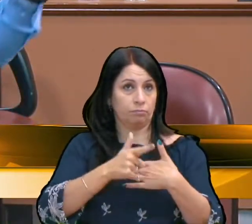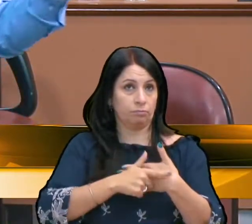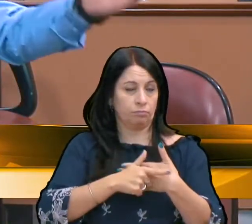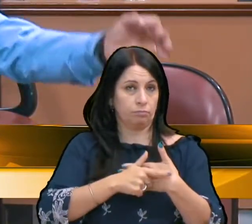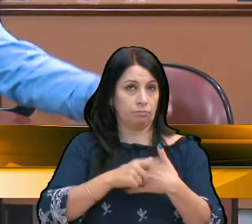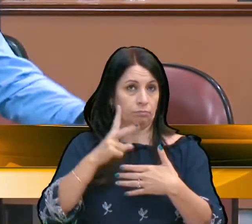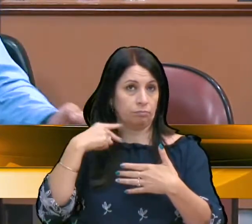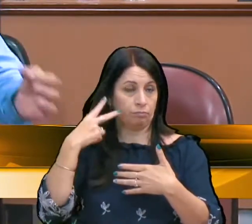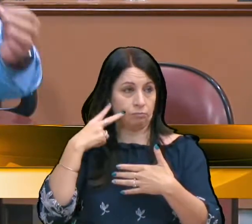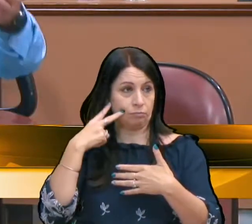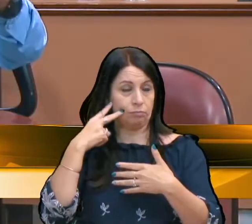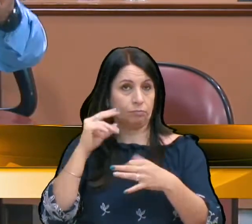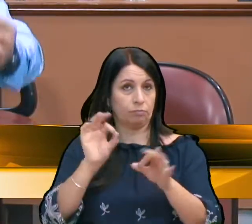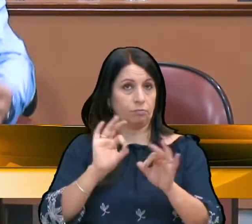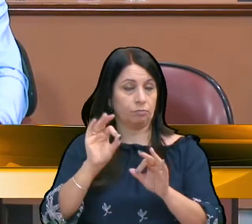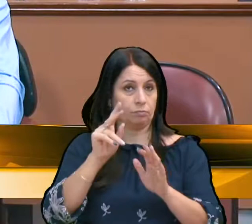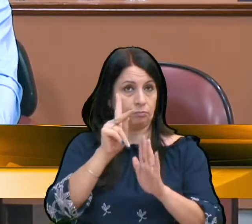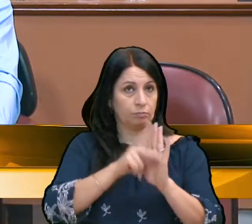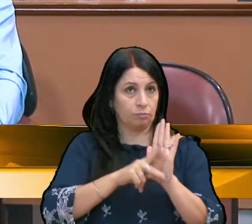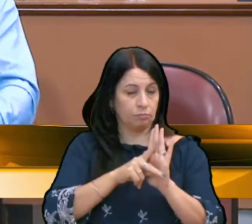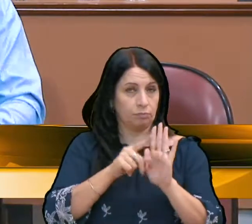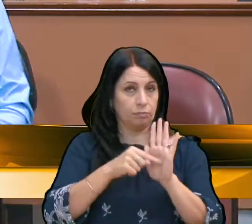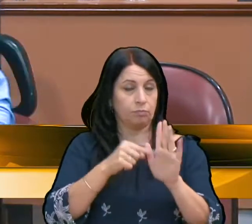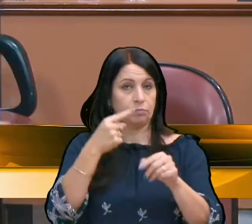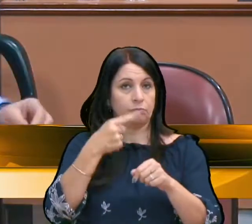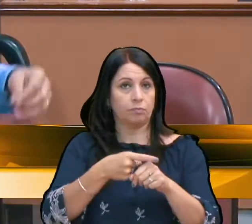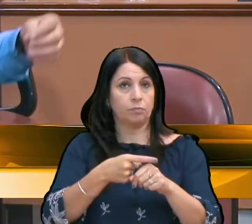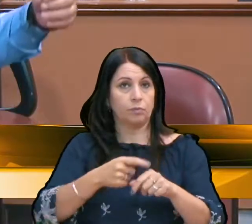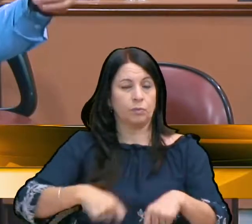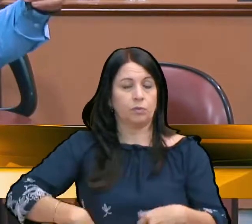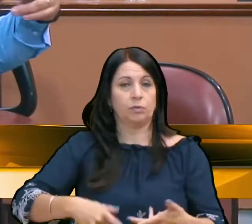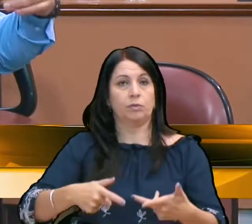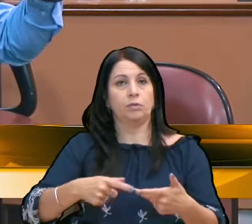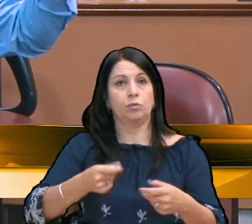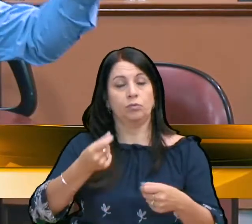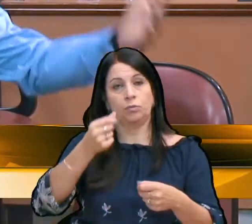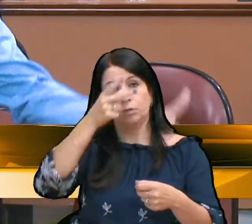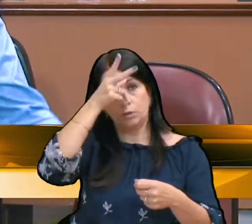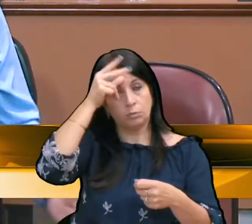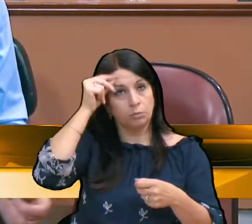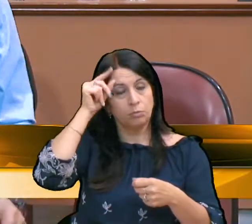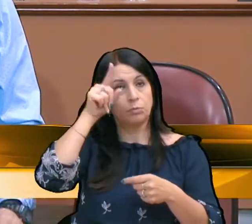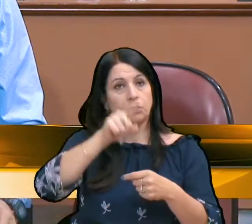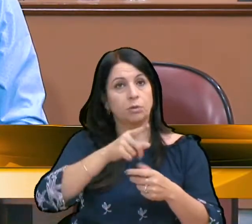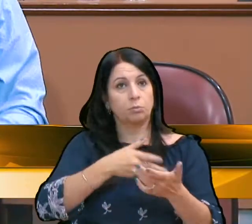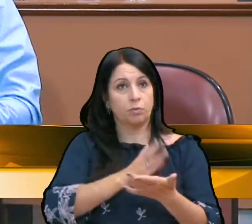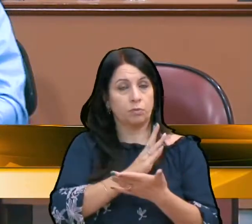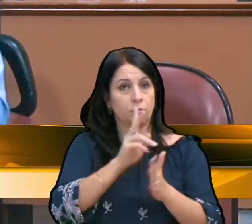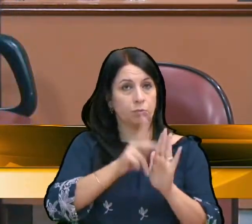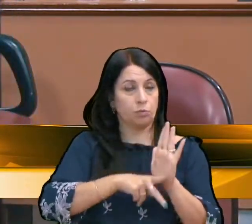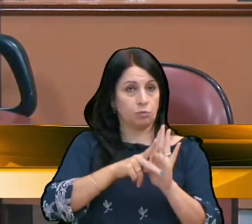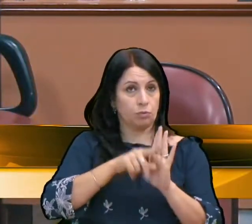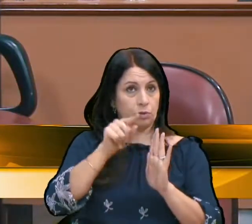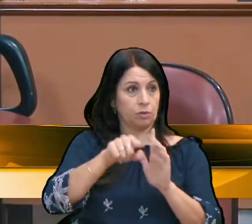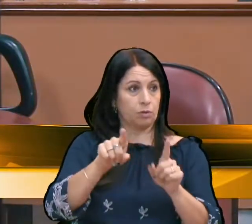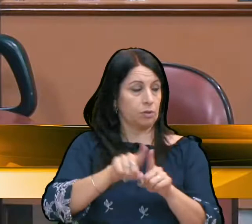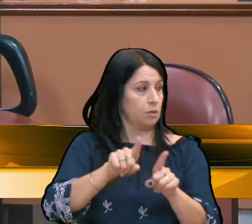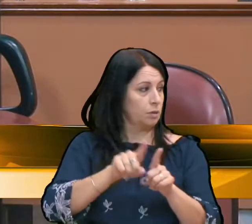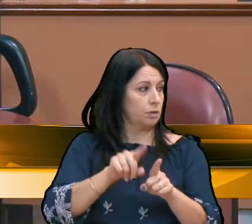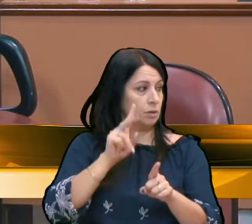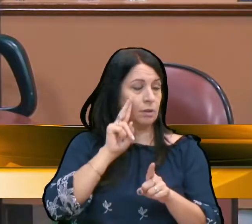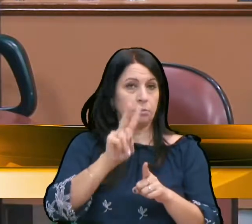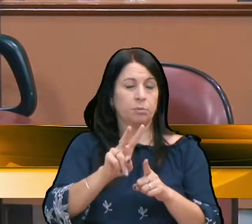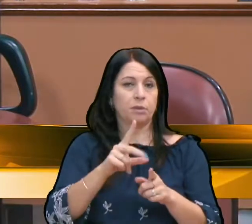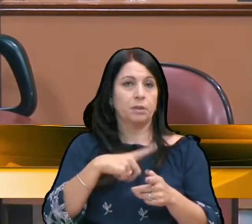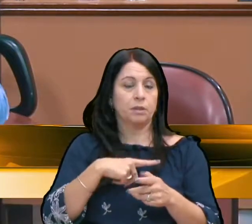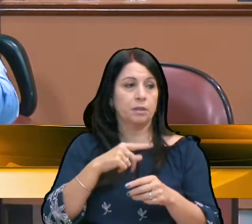é apresentar projeto, fiscalizar o gasto do dinheiro público, aprovar projetos, e é também levar lá